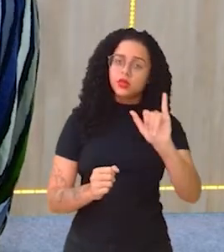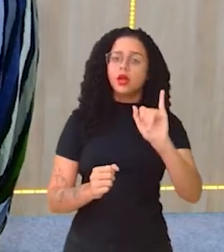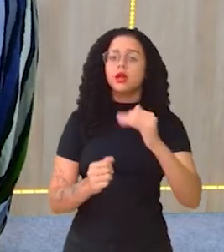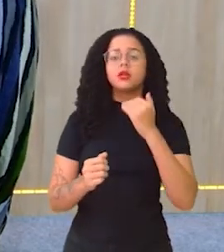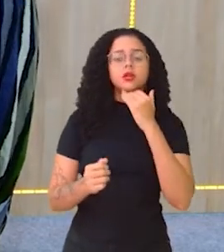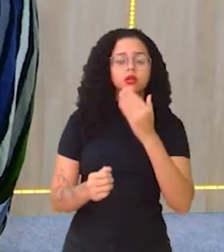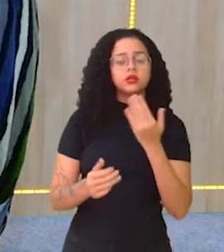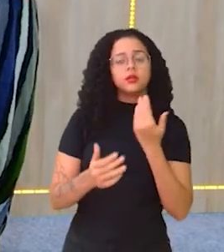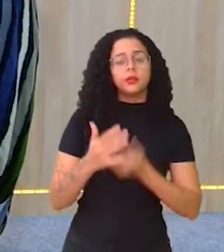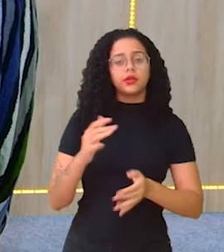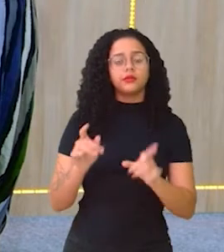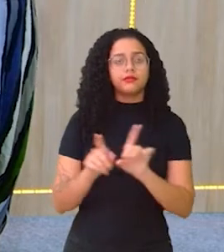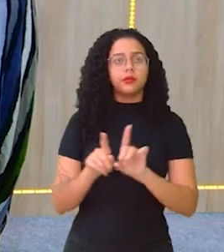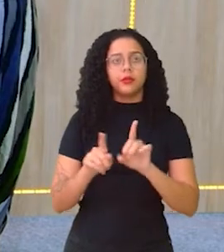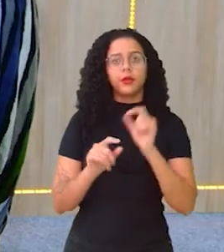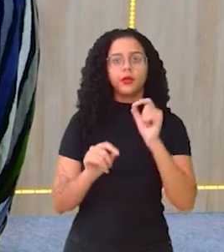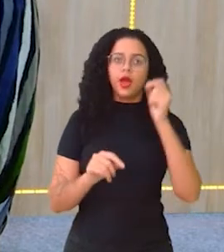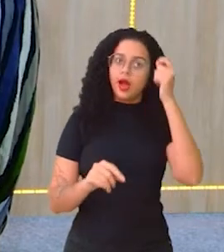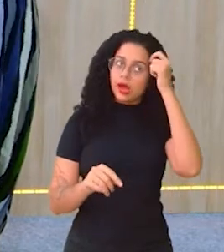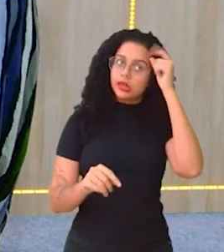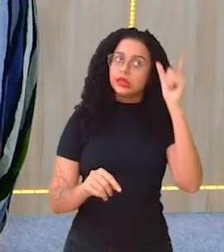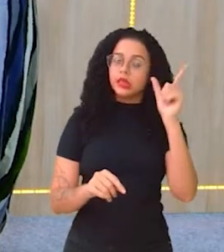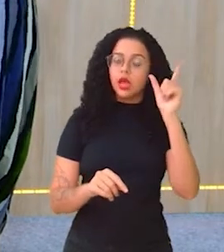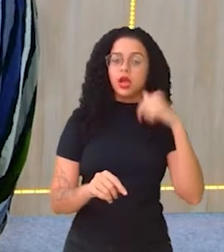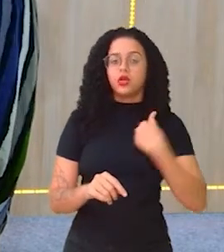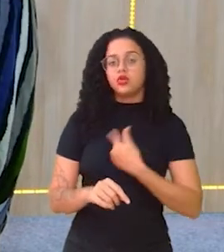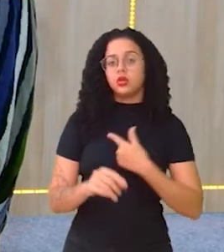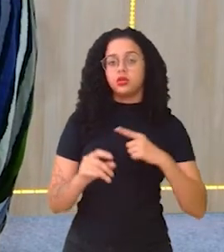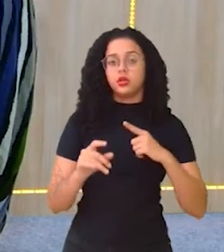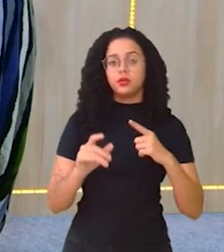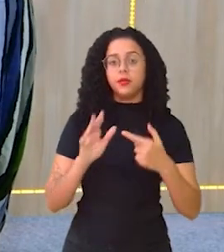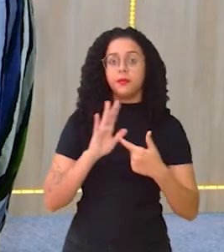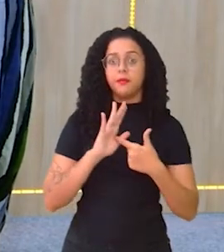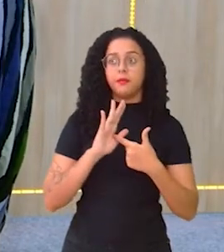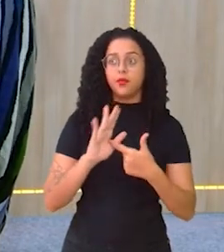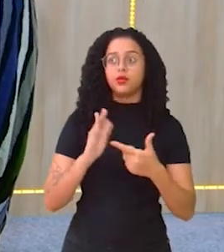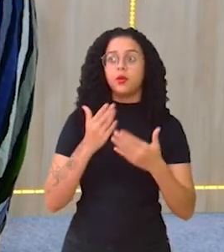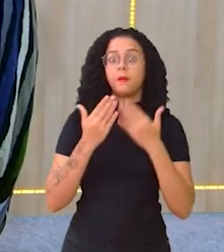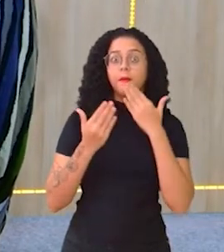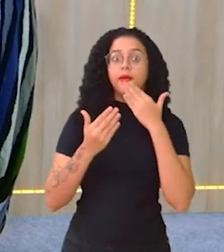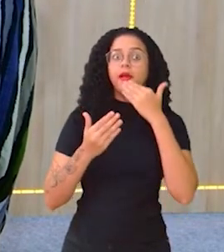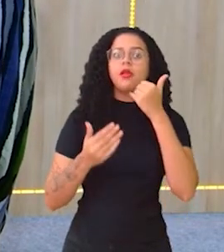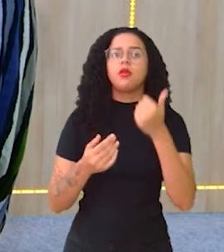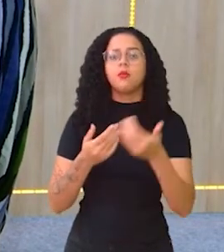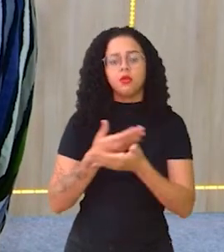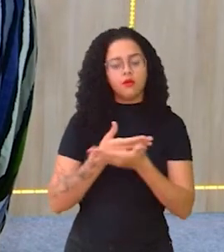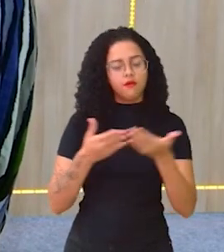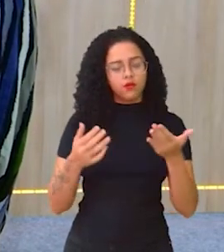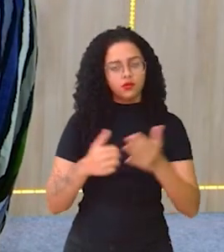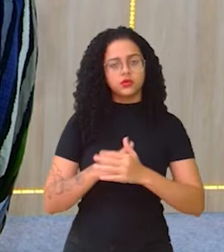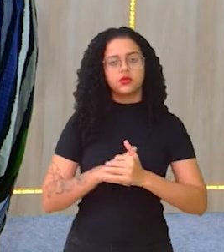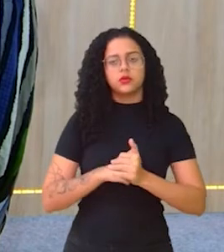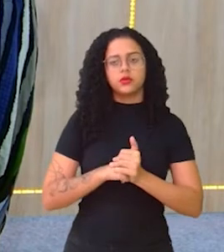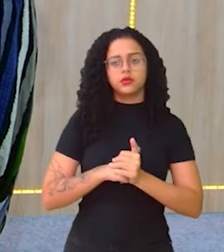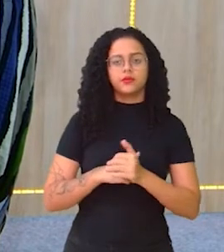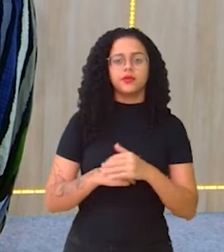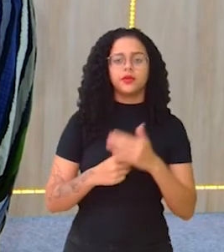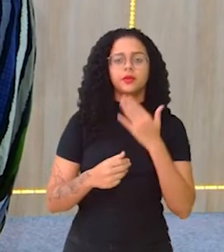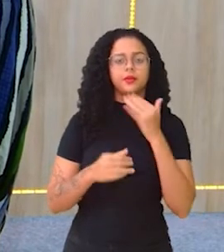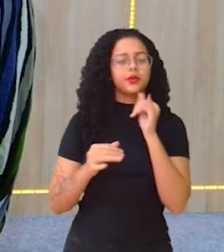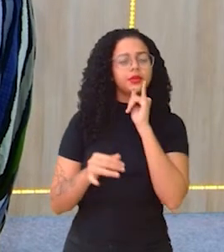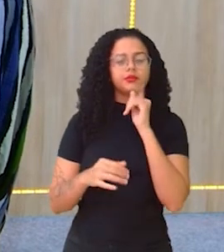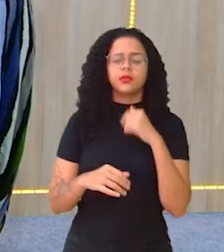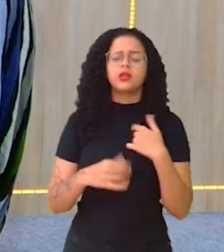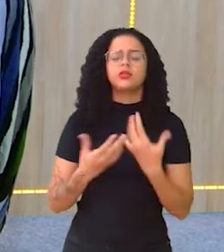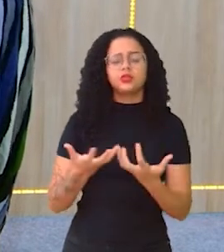perder também a ideia que a gente tem de trazer o melhor para vocês, né? O melhor no sentido de que a gente busca ajudar